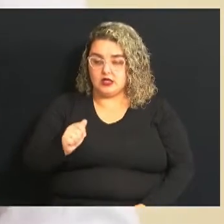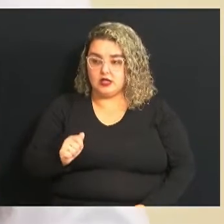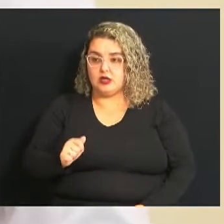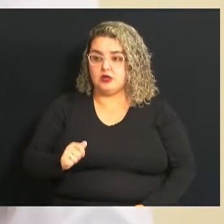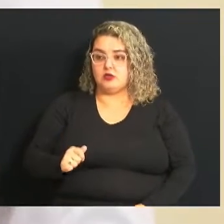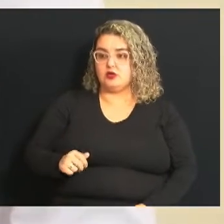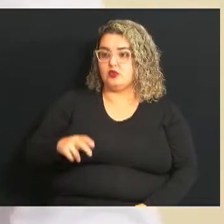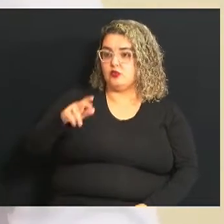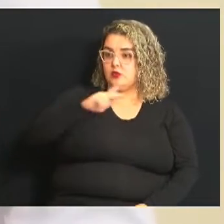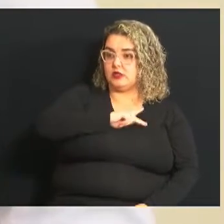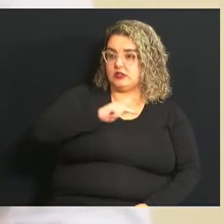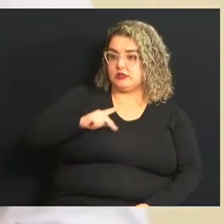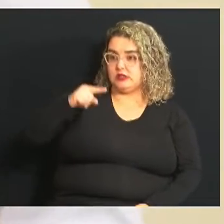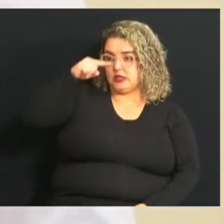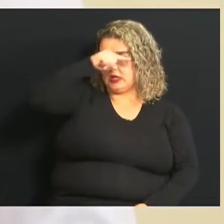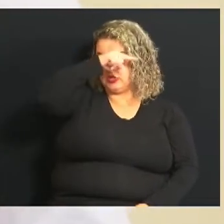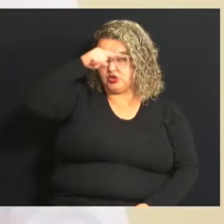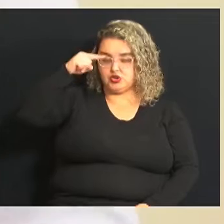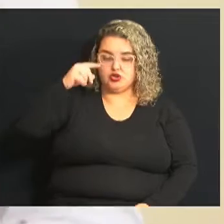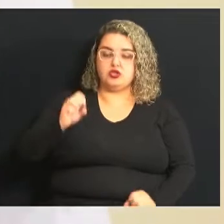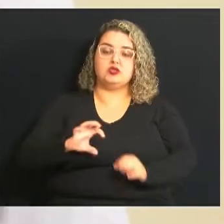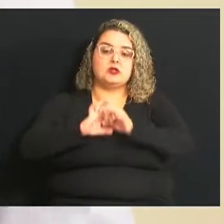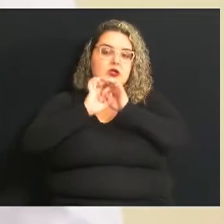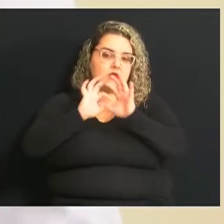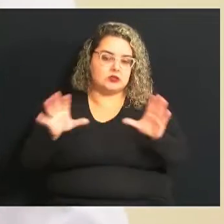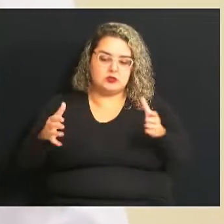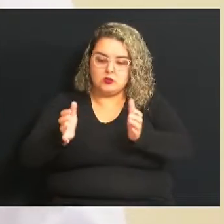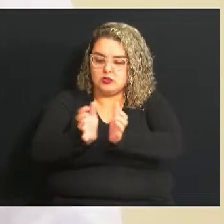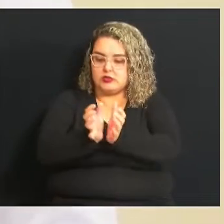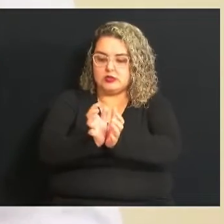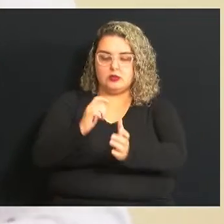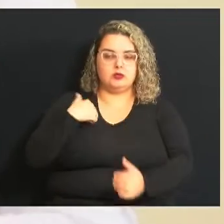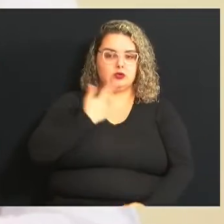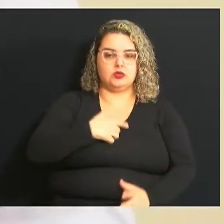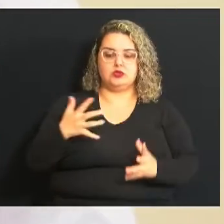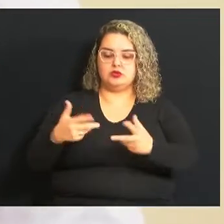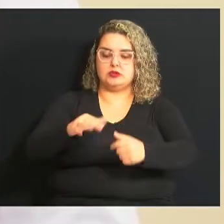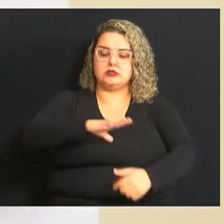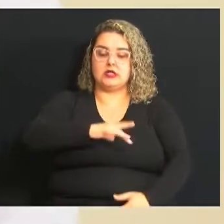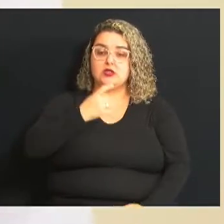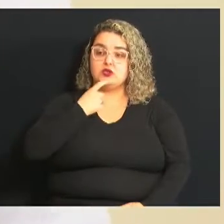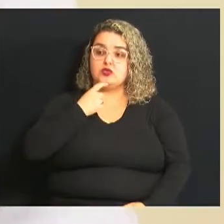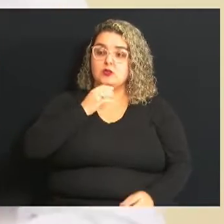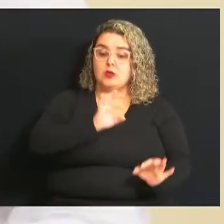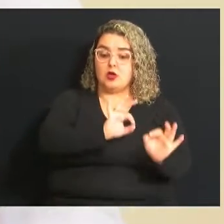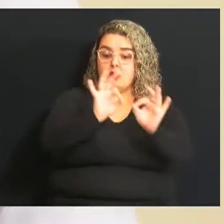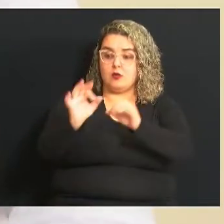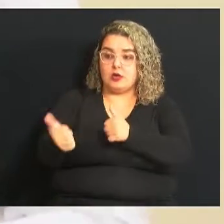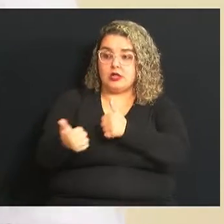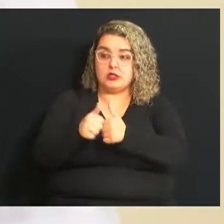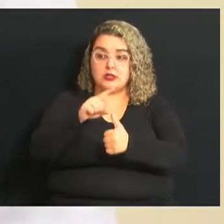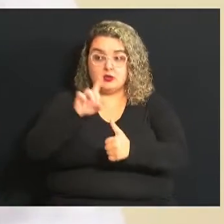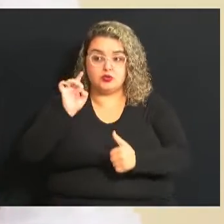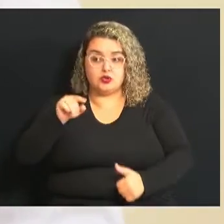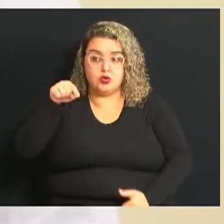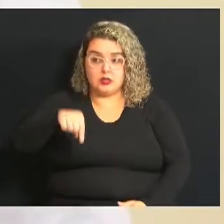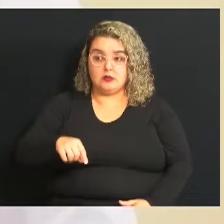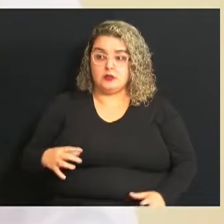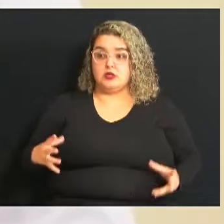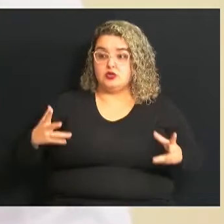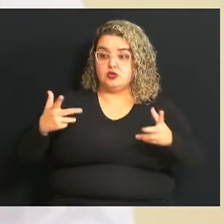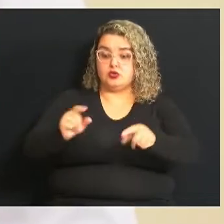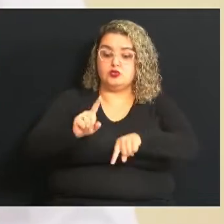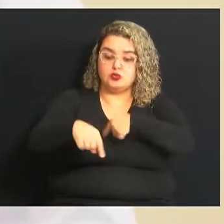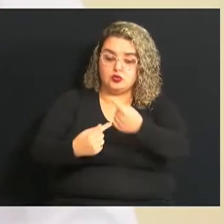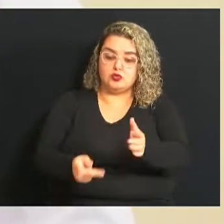Viário aqui dessa casa está à disposição de toda a cidade de Campinas para acompanhar de perto não só esse, mas todos os outros